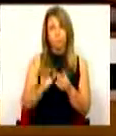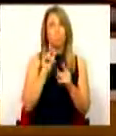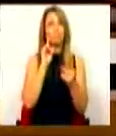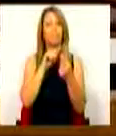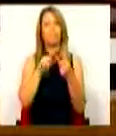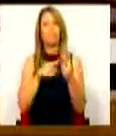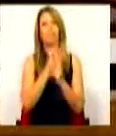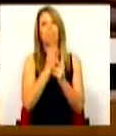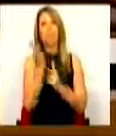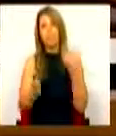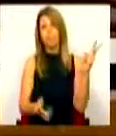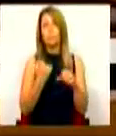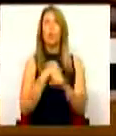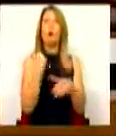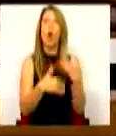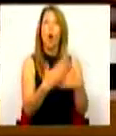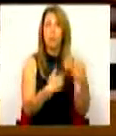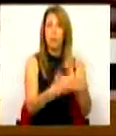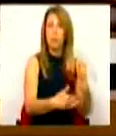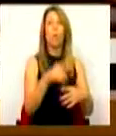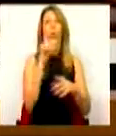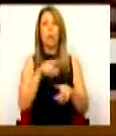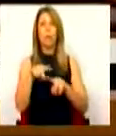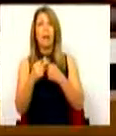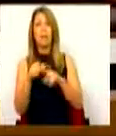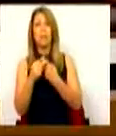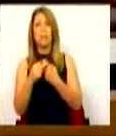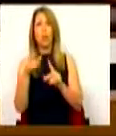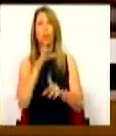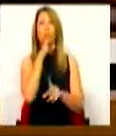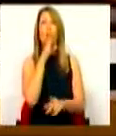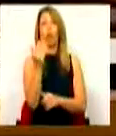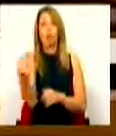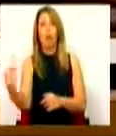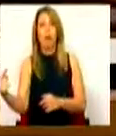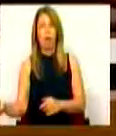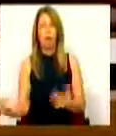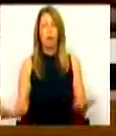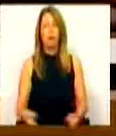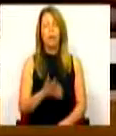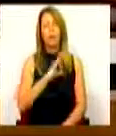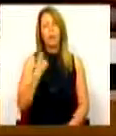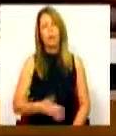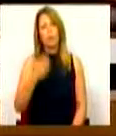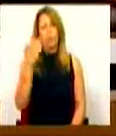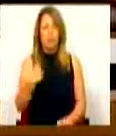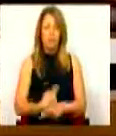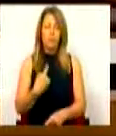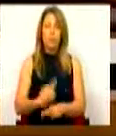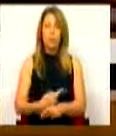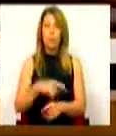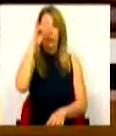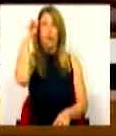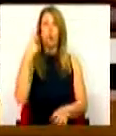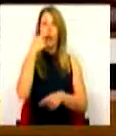na operação e na reparação de material circulante. E, Sr. Presidente, apesar do esforço de recrutamento nestas duas áreas,